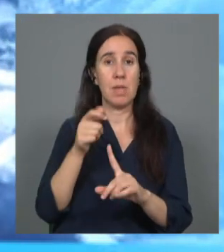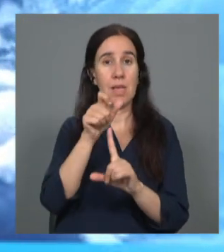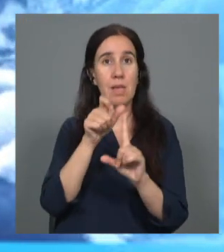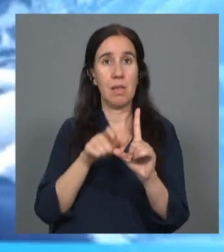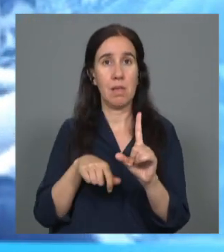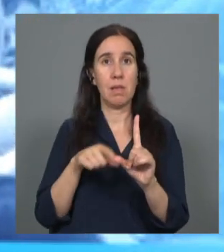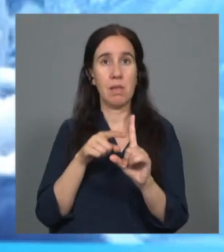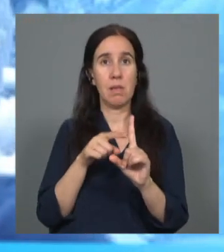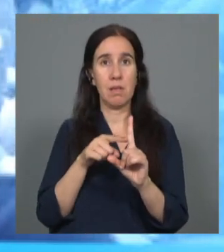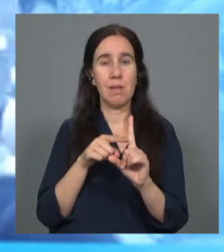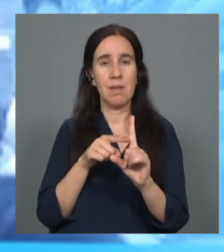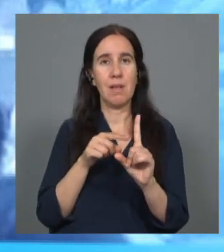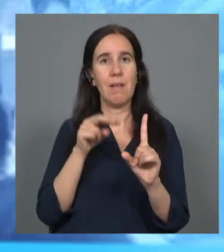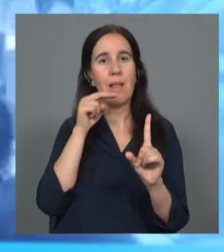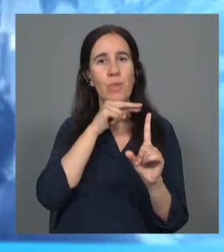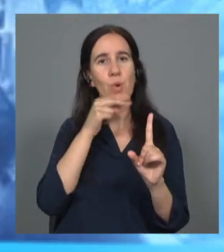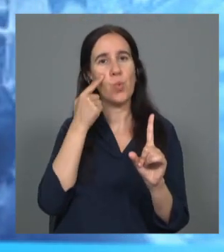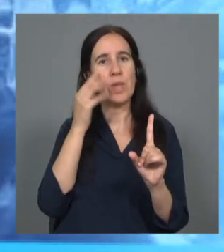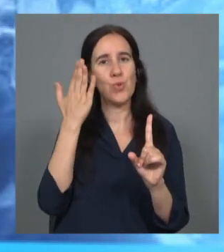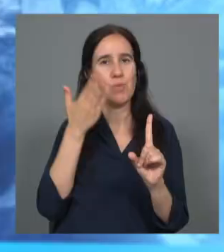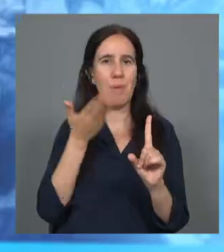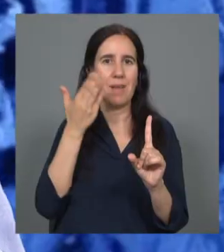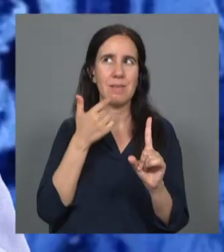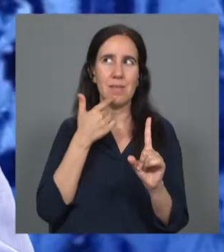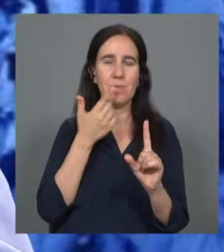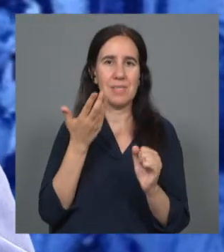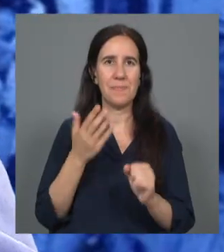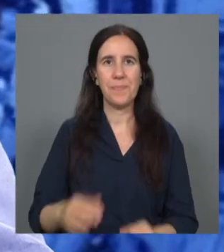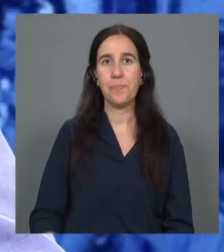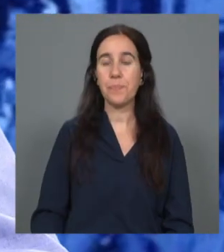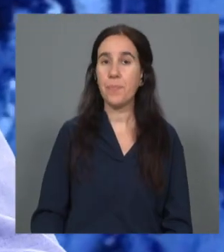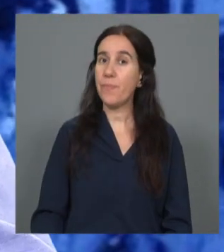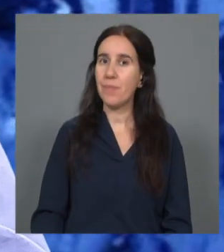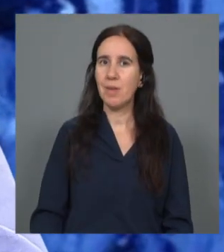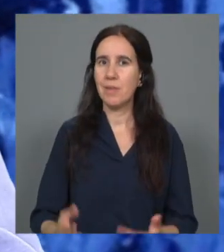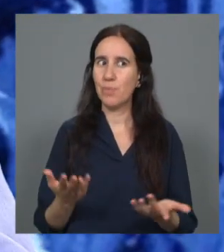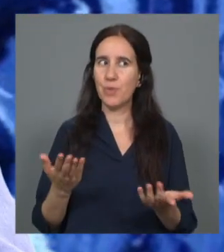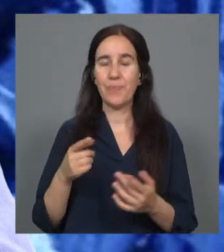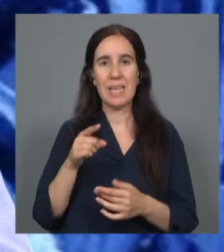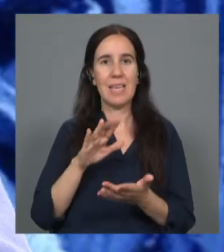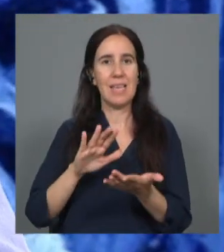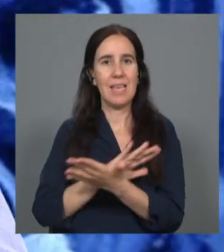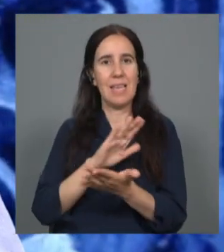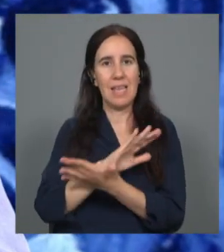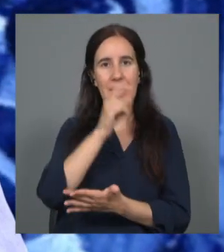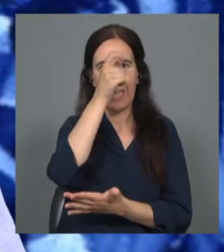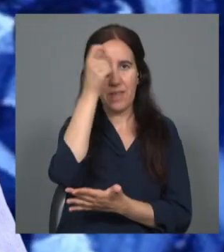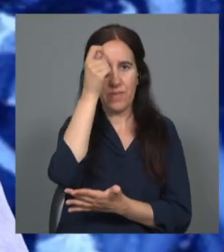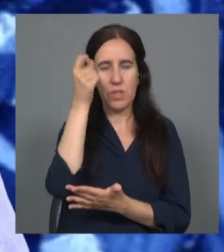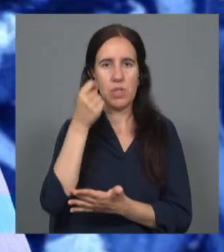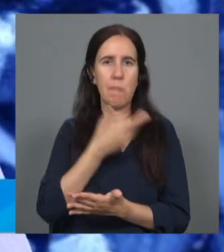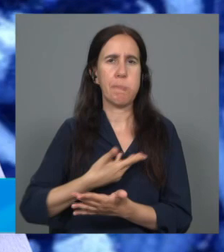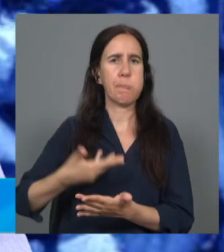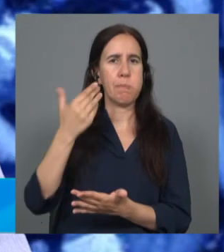ser mais conhecido, digamos assim. Pois, a revista é uma revista que inicialmente se publicava em